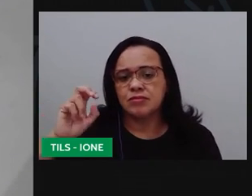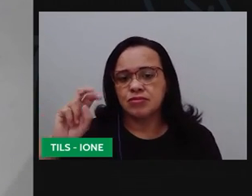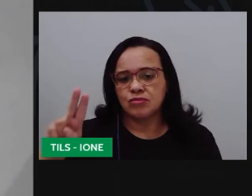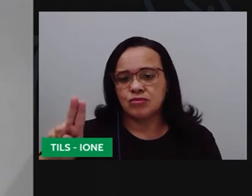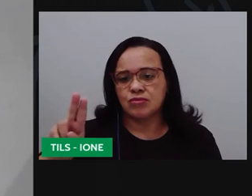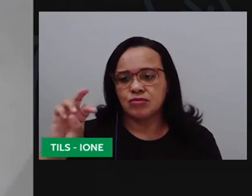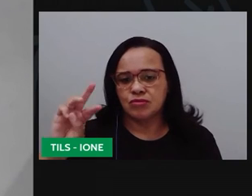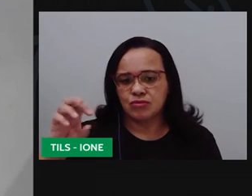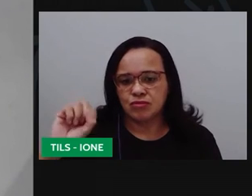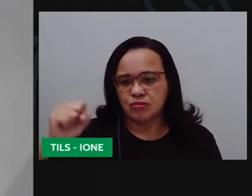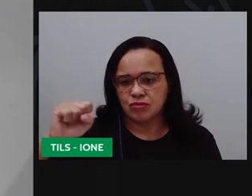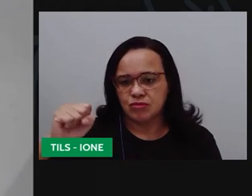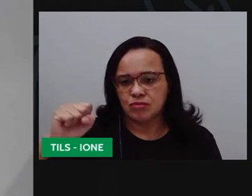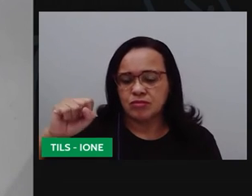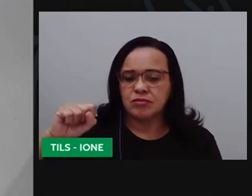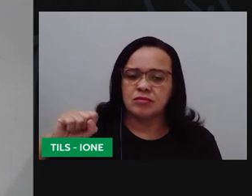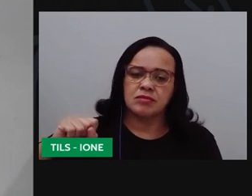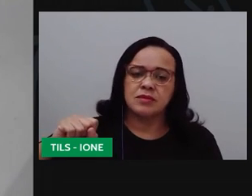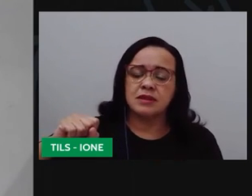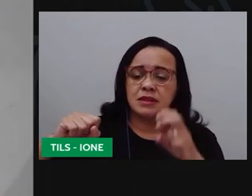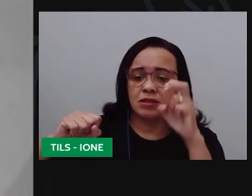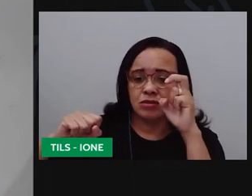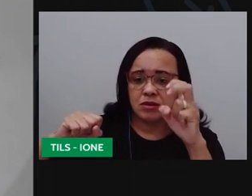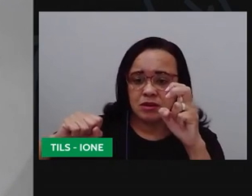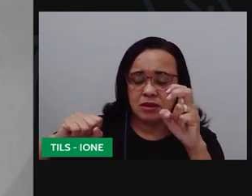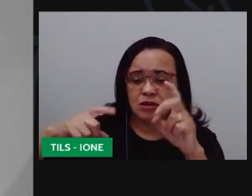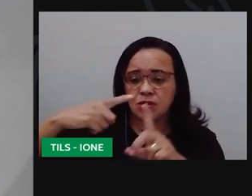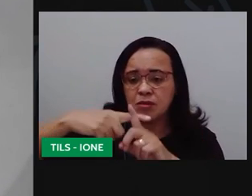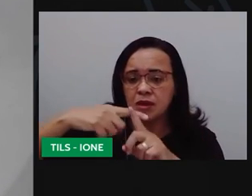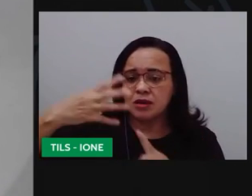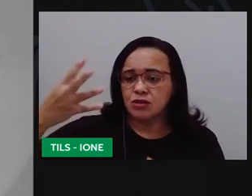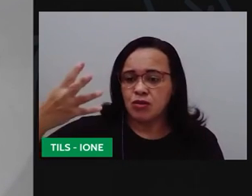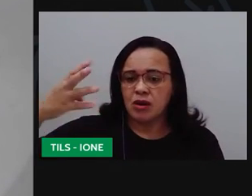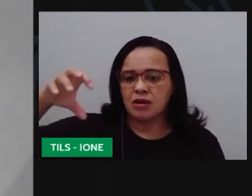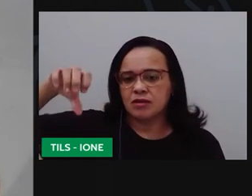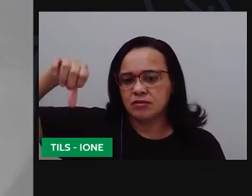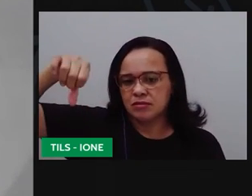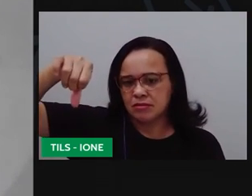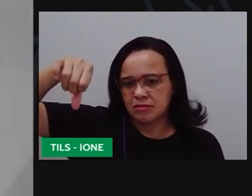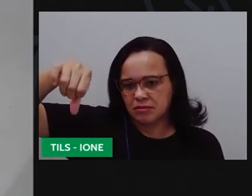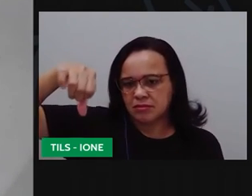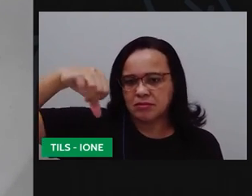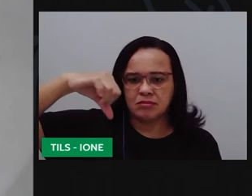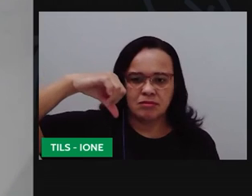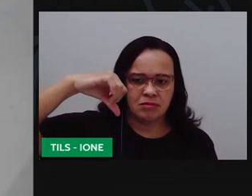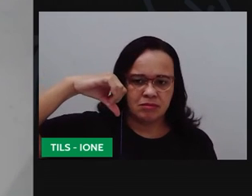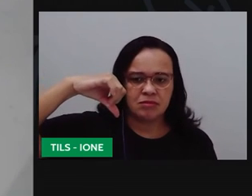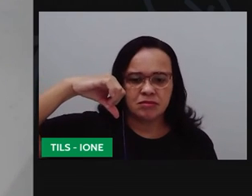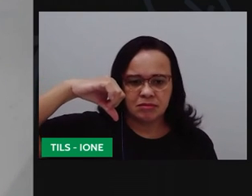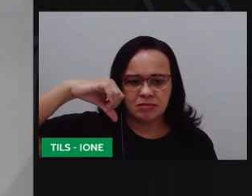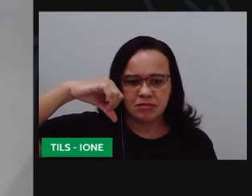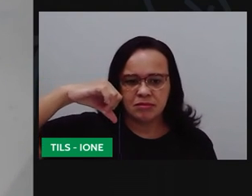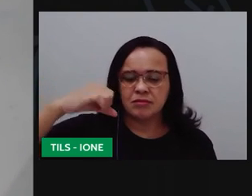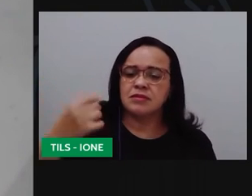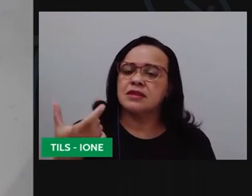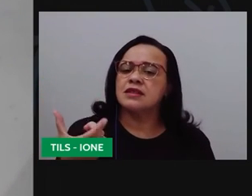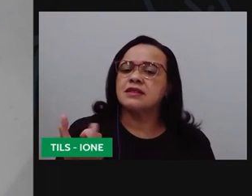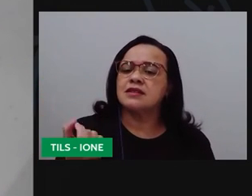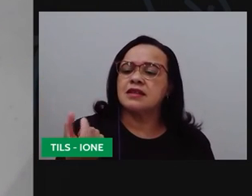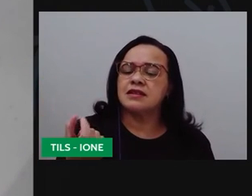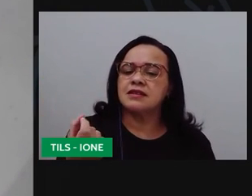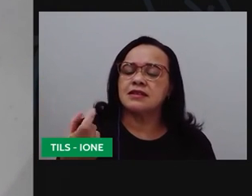8 9 então aqui eu já sei que a conta é o que 9/60